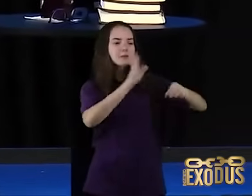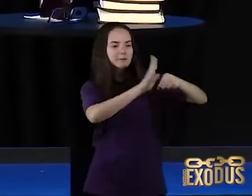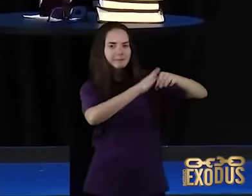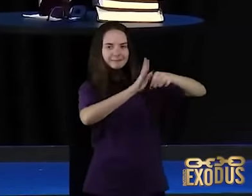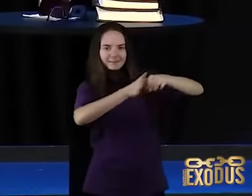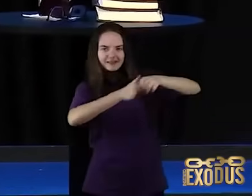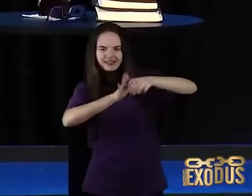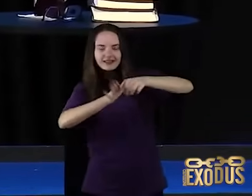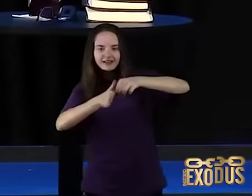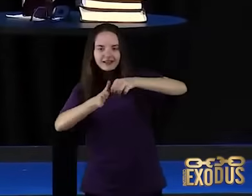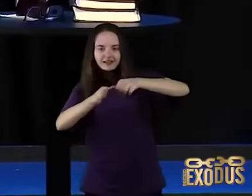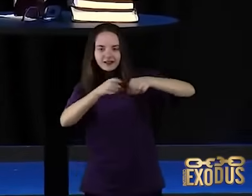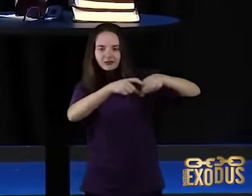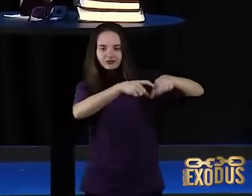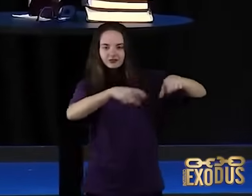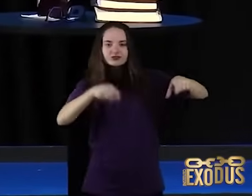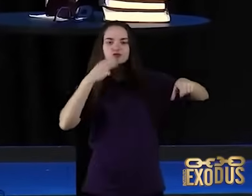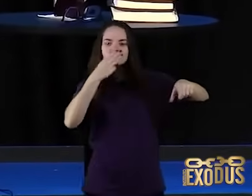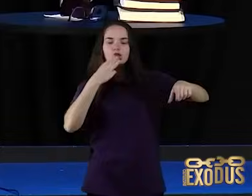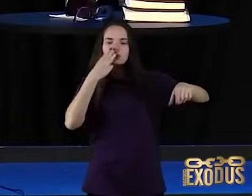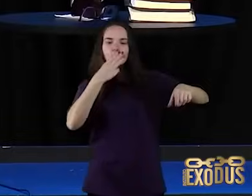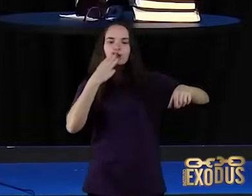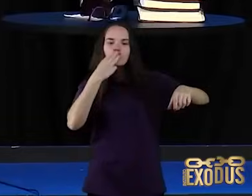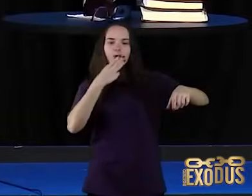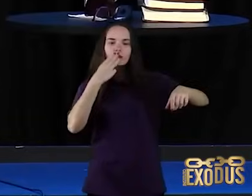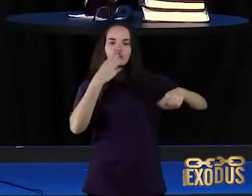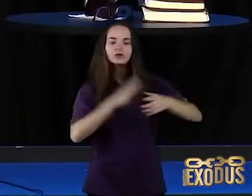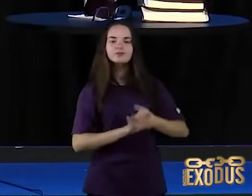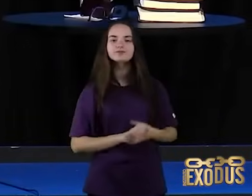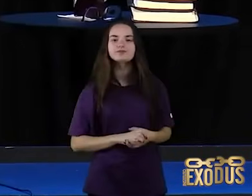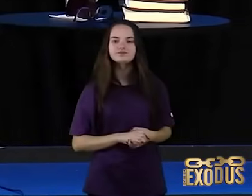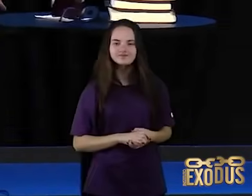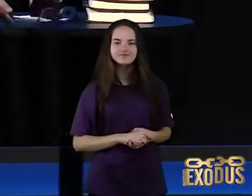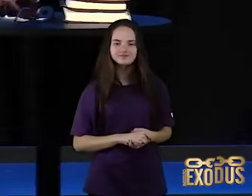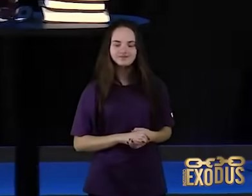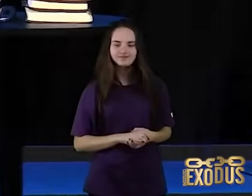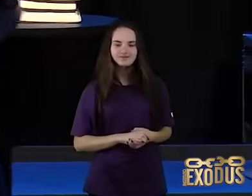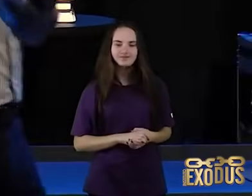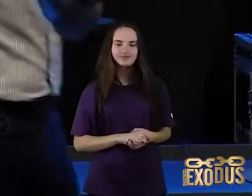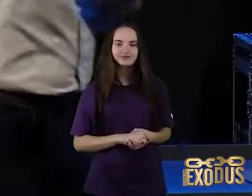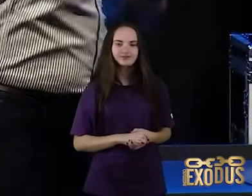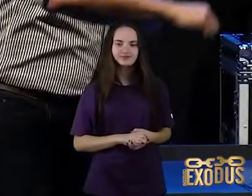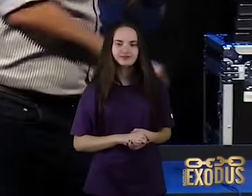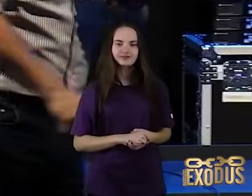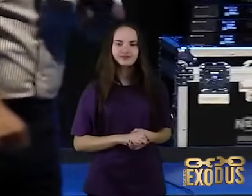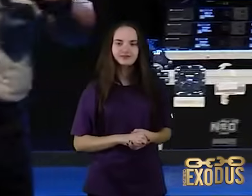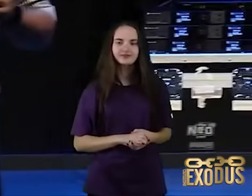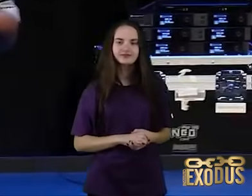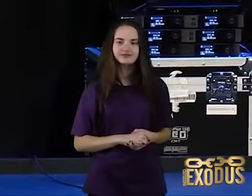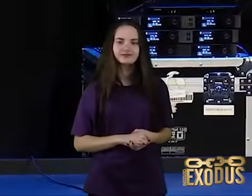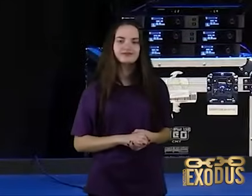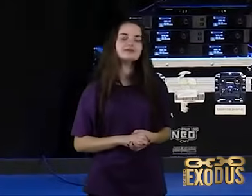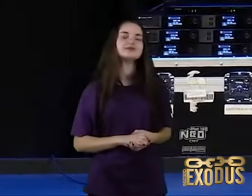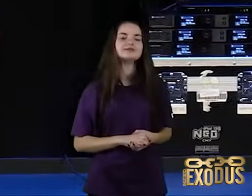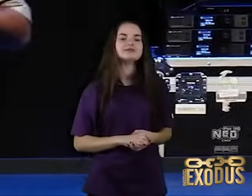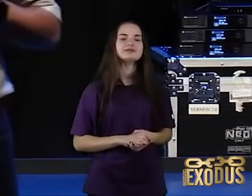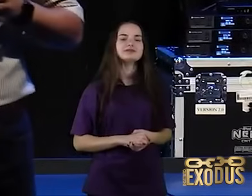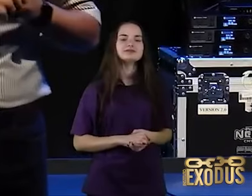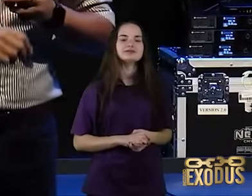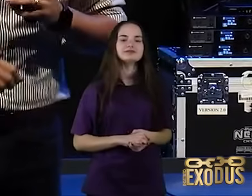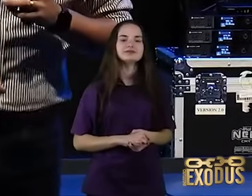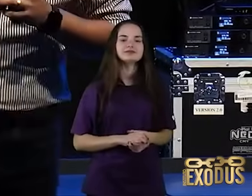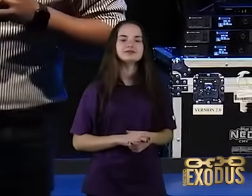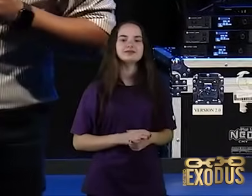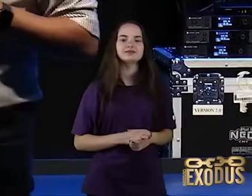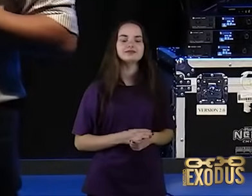é um bolinho de banana com com um crocantinho em cima é gostoso não se pode falar de comida à noite daqui a pouco vocês